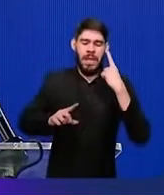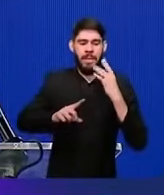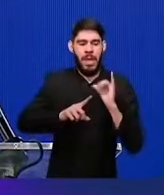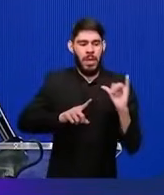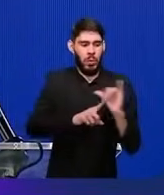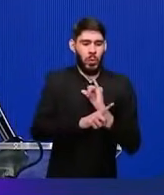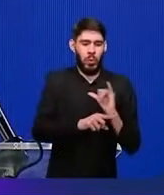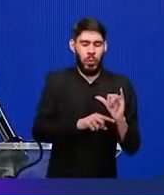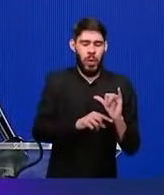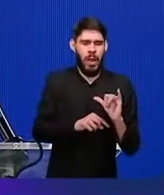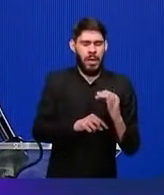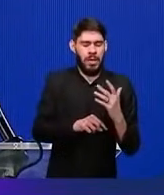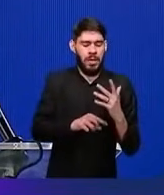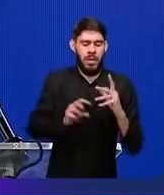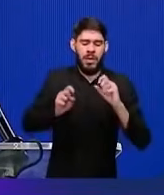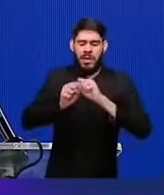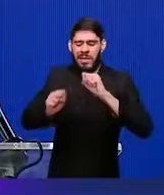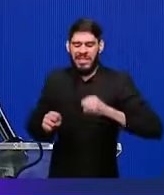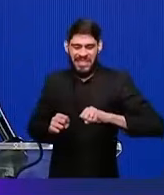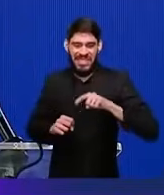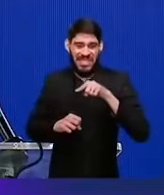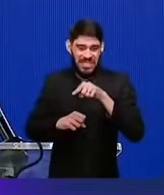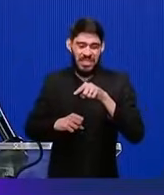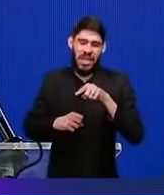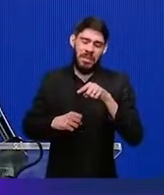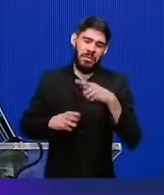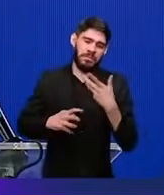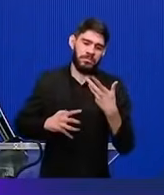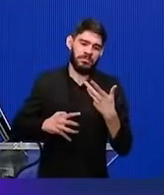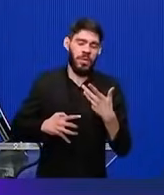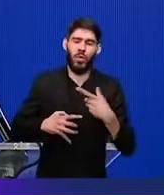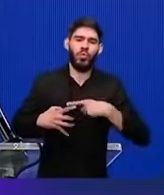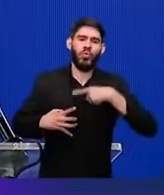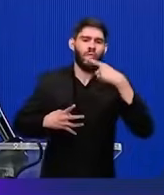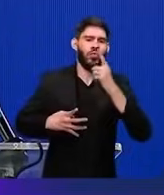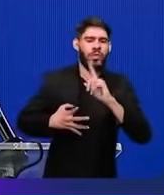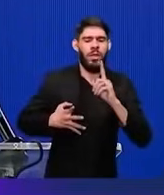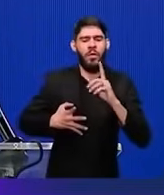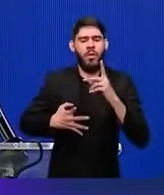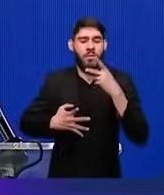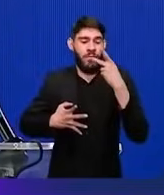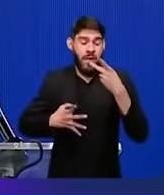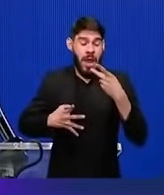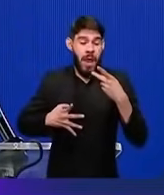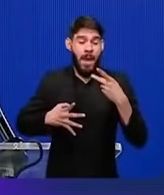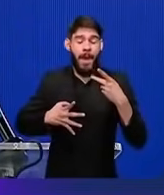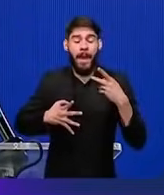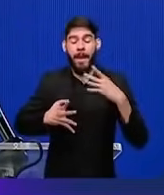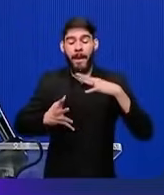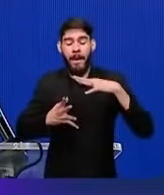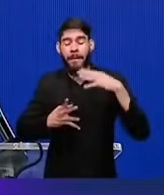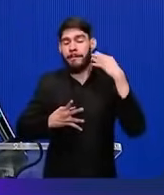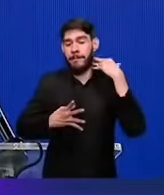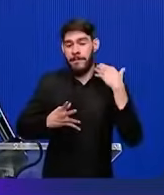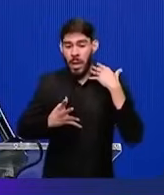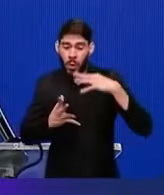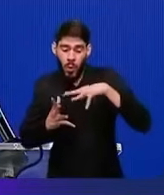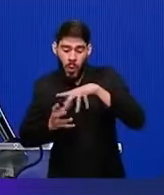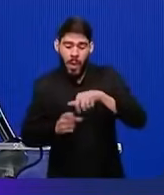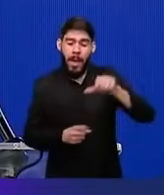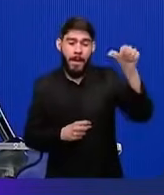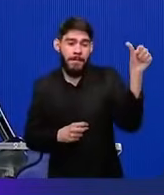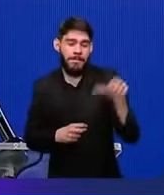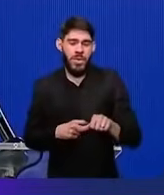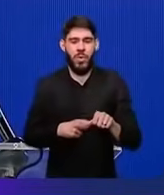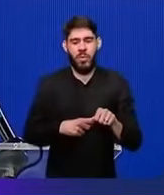nosso sistema tributário, eu não tenho dúvida em afirmar, hoje ele é considerado pelo Banco Mundial um dos 10 piores